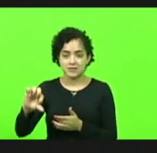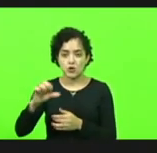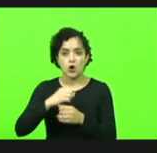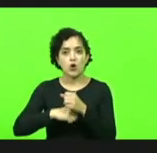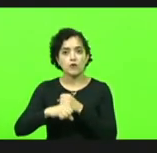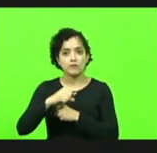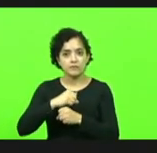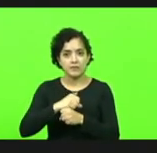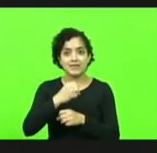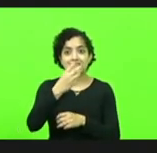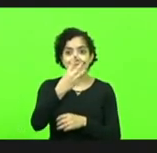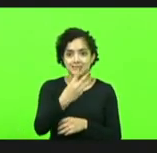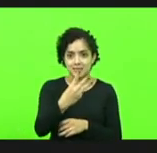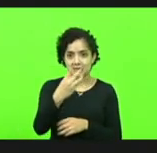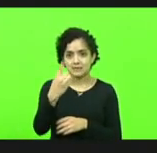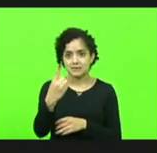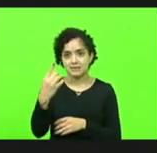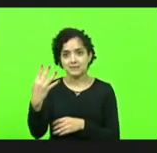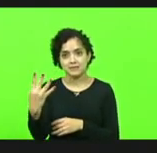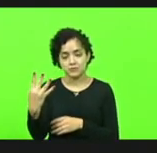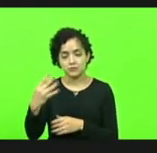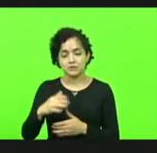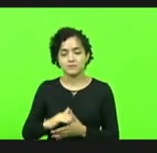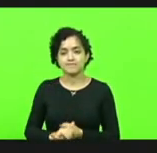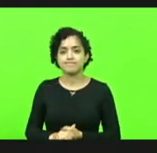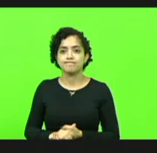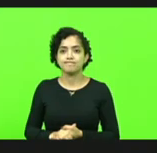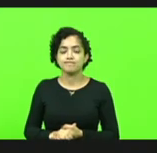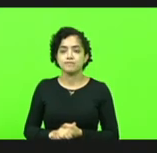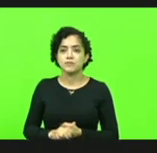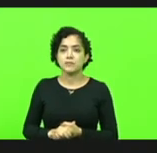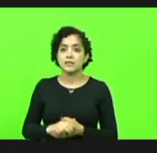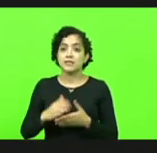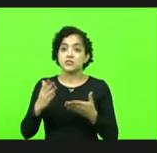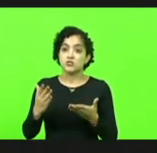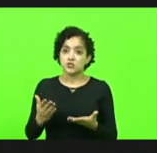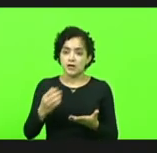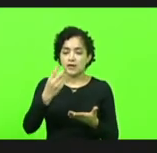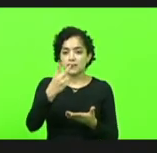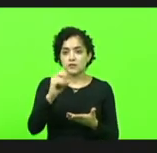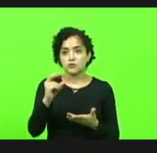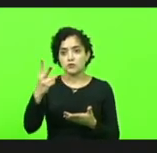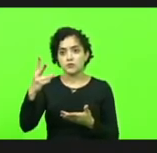foram 314 pessoas. Em 2020,